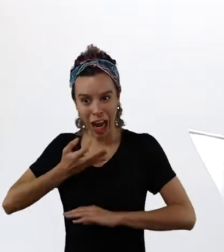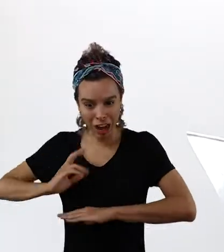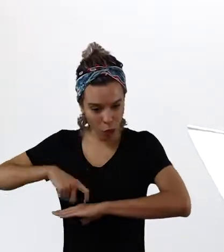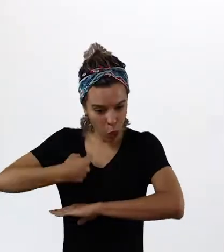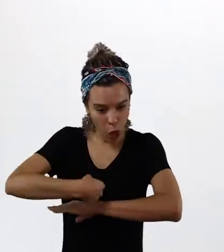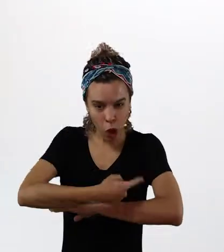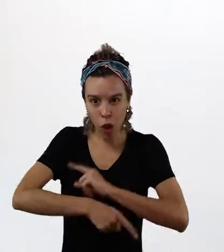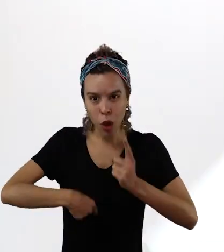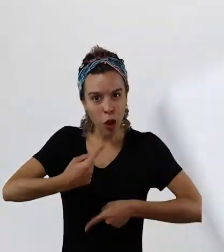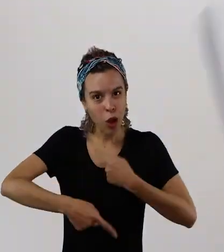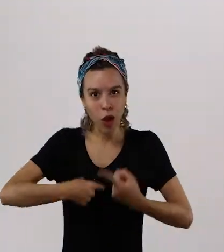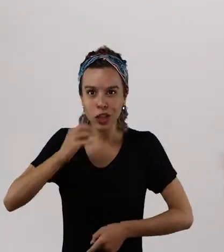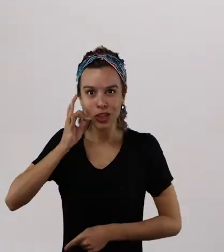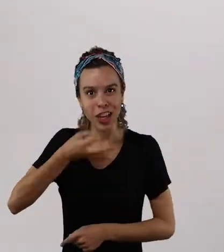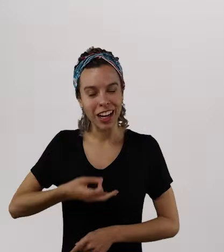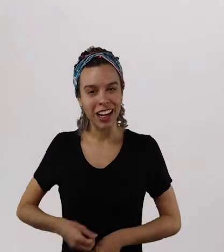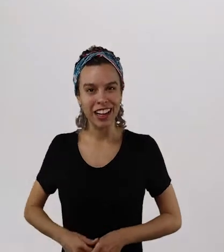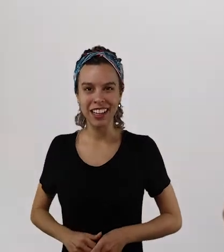Estava rolando.